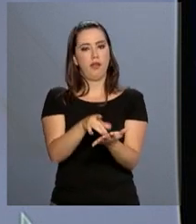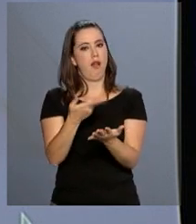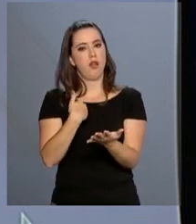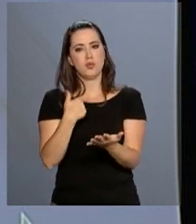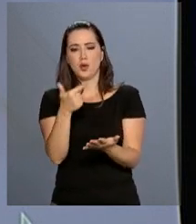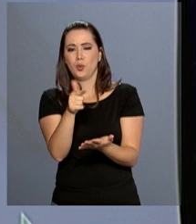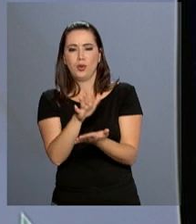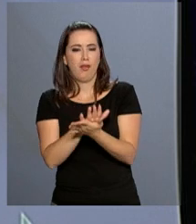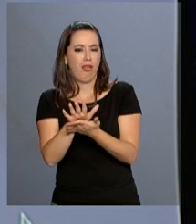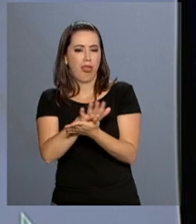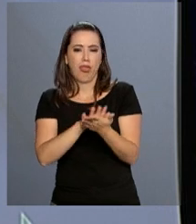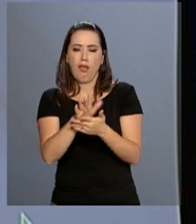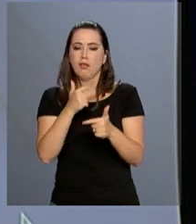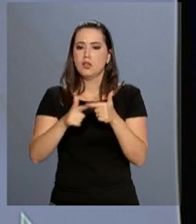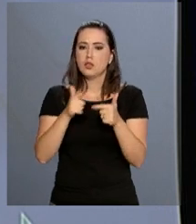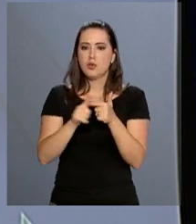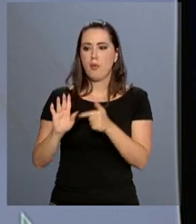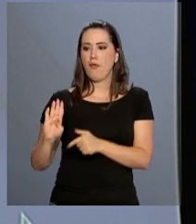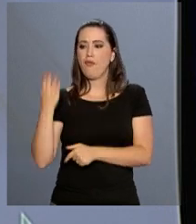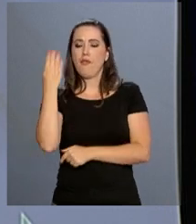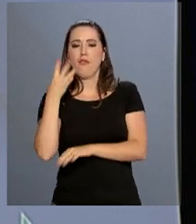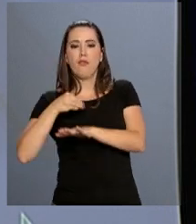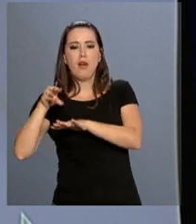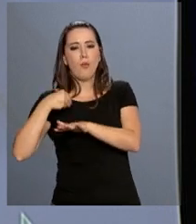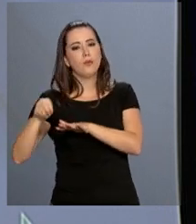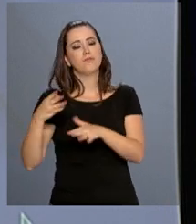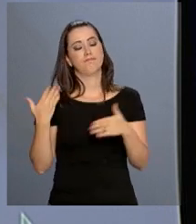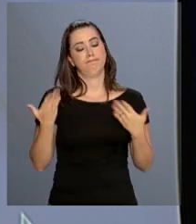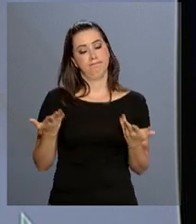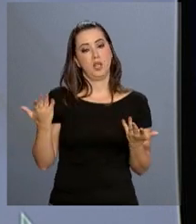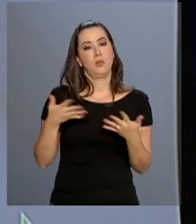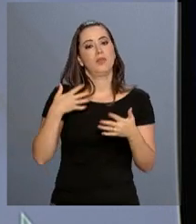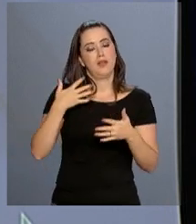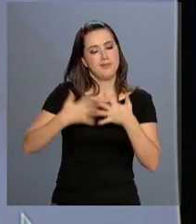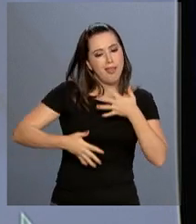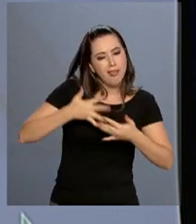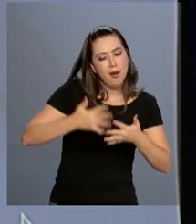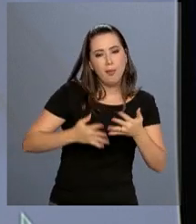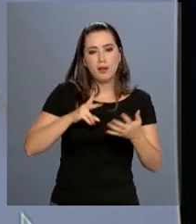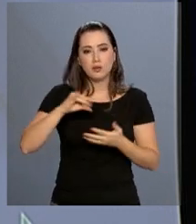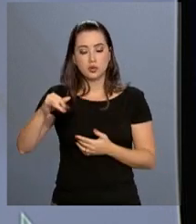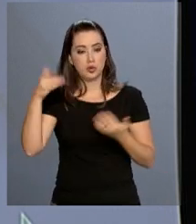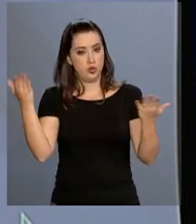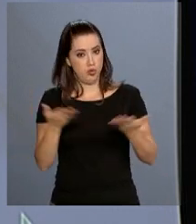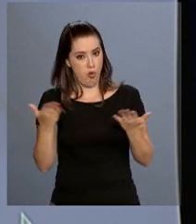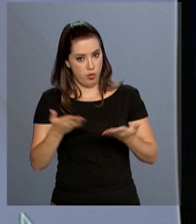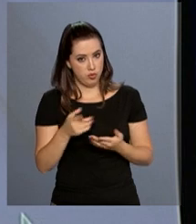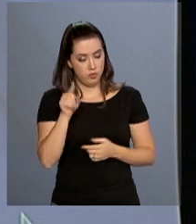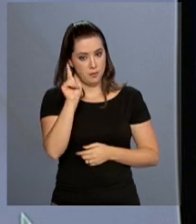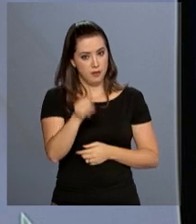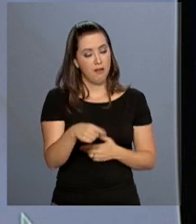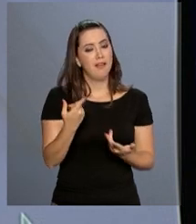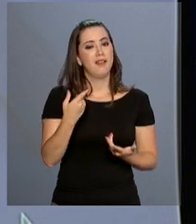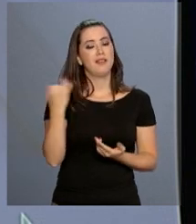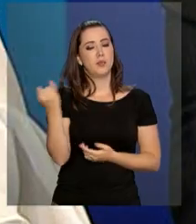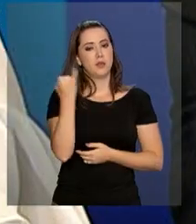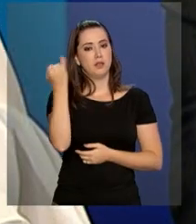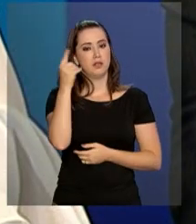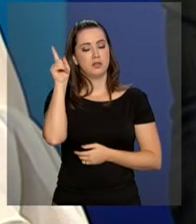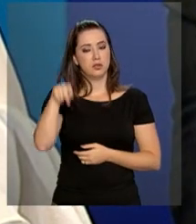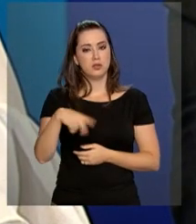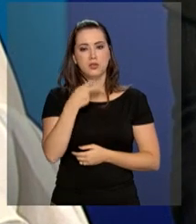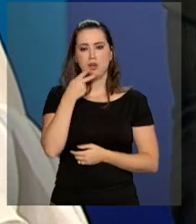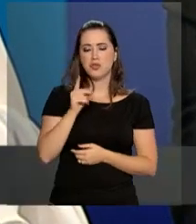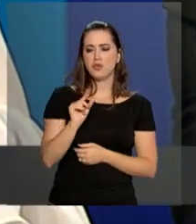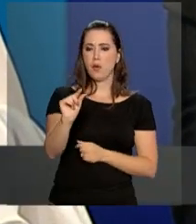qualquer tentativa de fake que pudesse atrapalhar los nesse dia do exame e parece que isso deu certo né foram muito poucas as